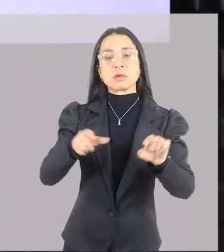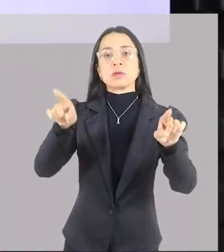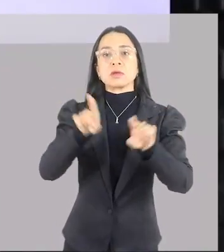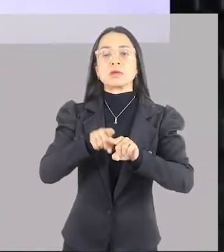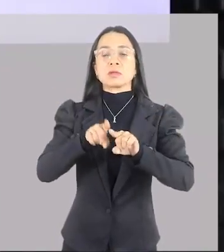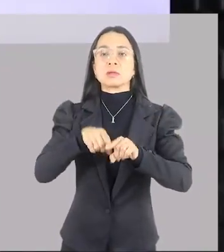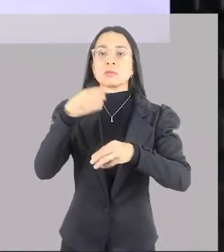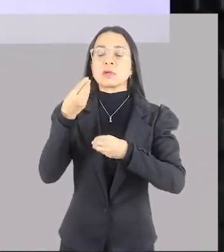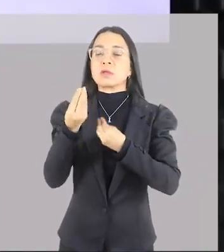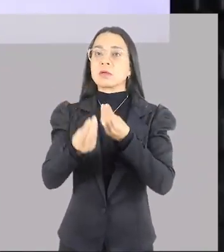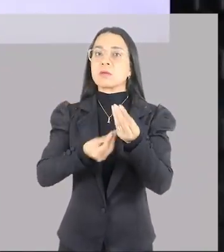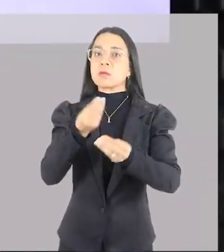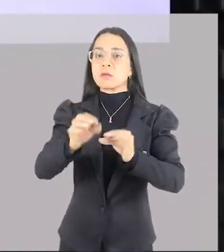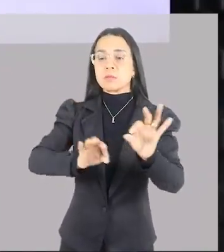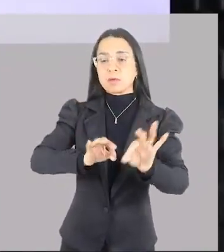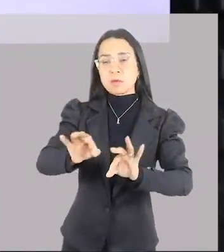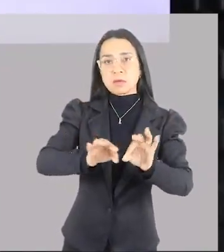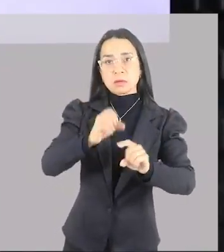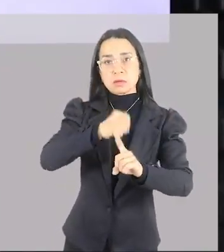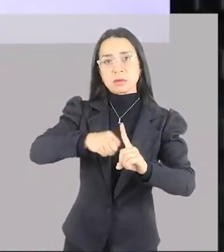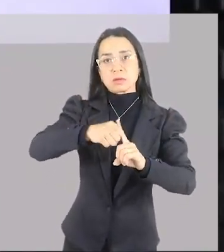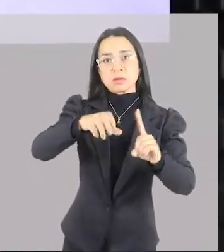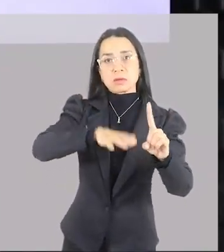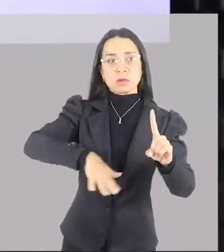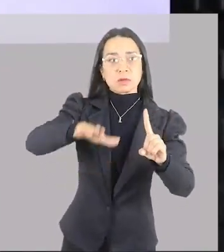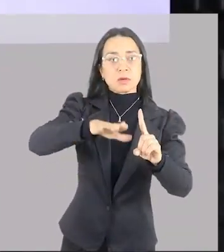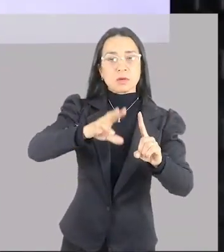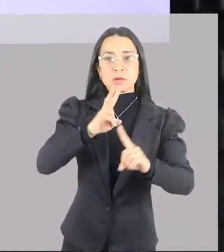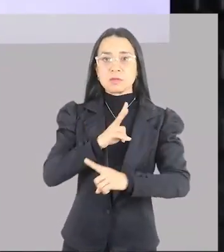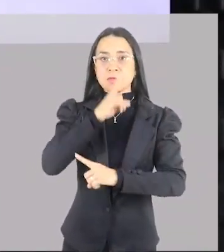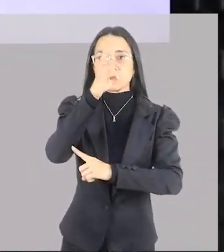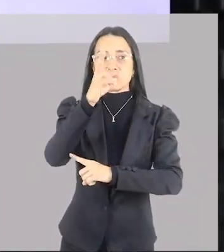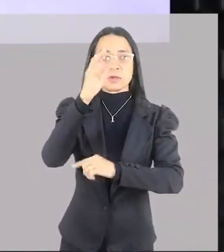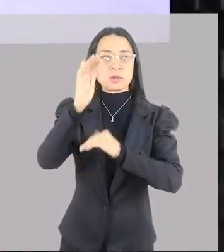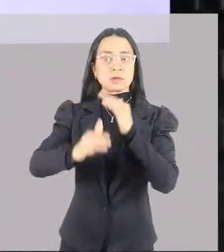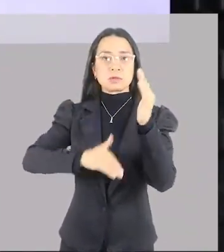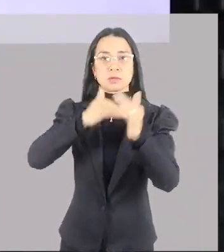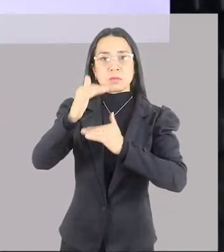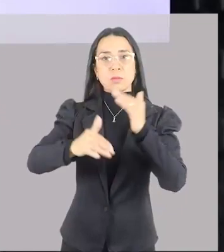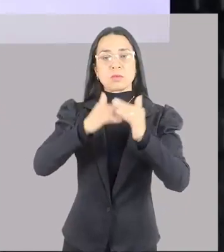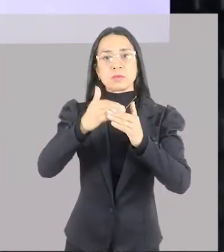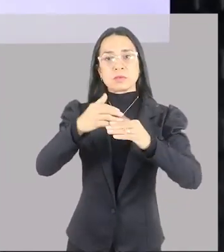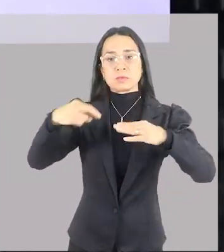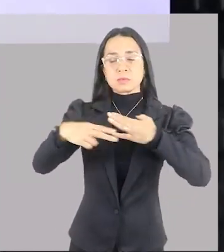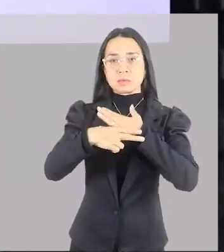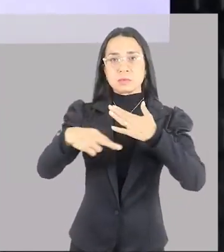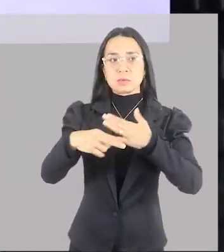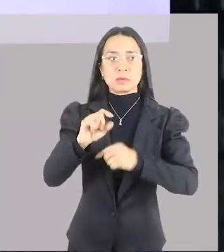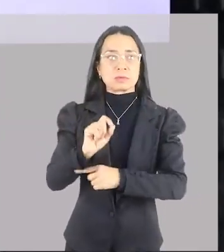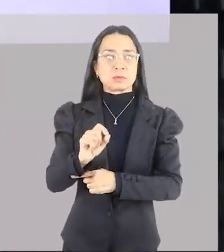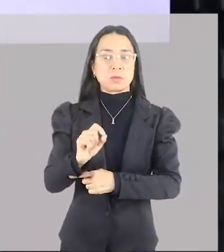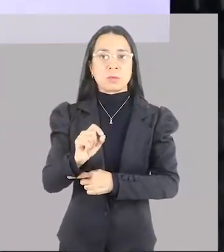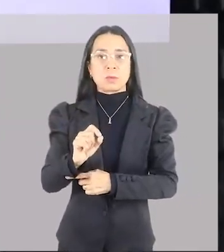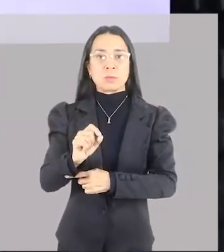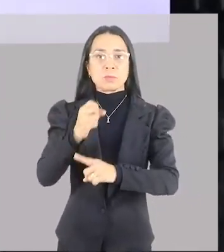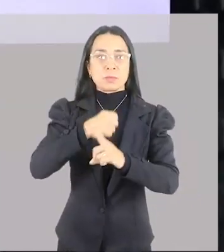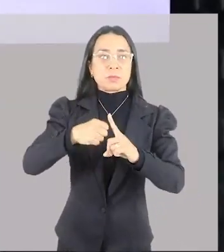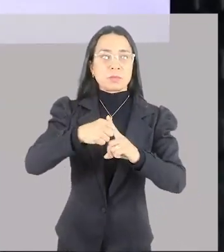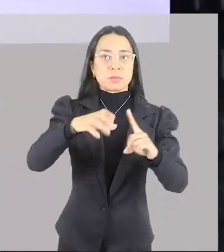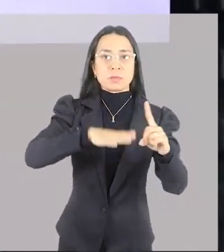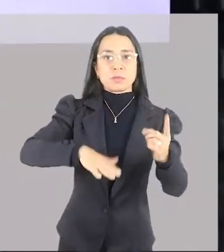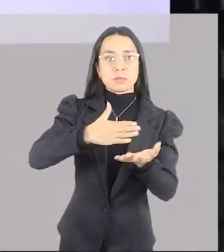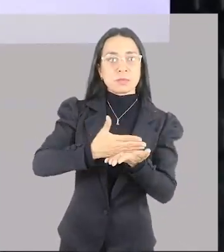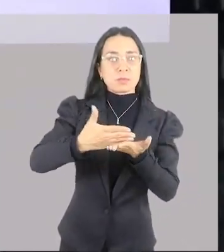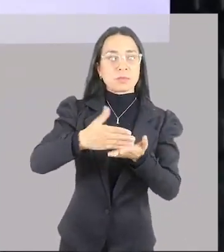consequentemente, a forma de organização social e intensificando o processo de urbanização, certo? Então, a sociedade começa a